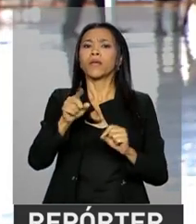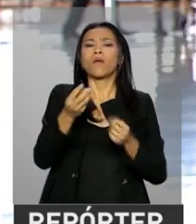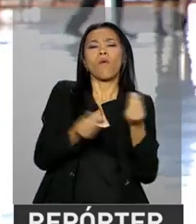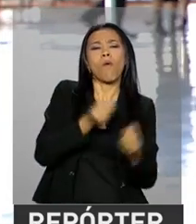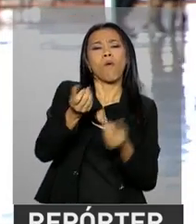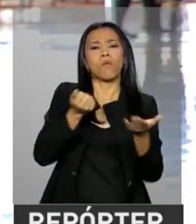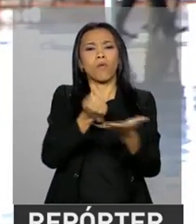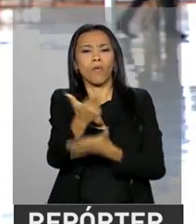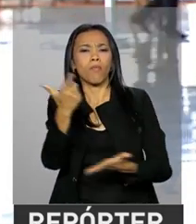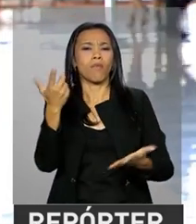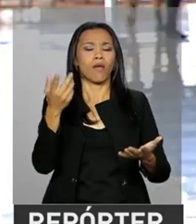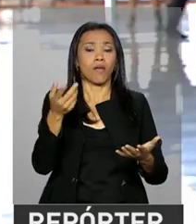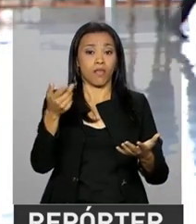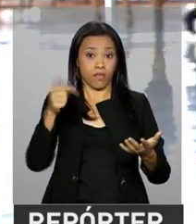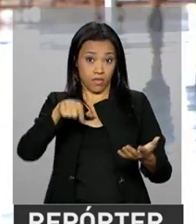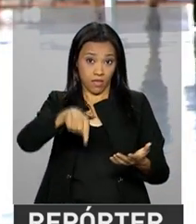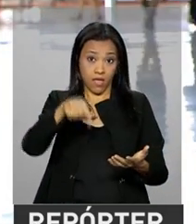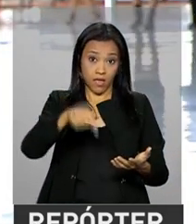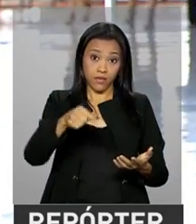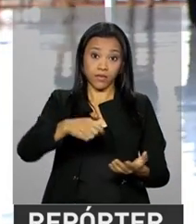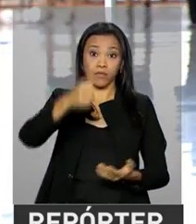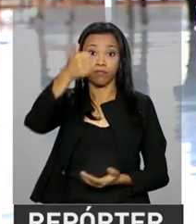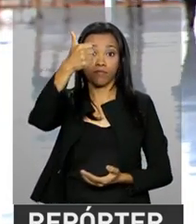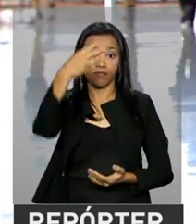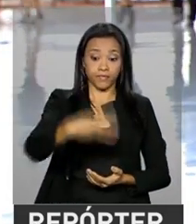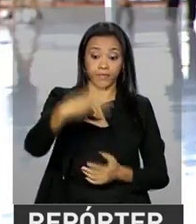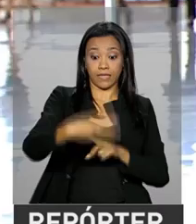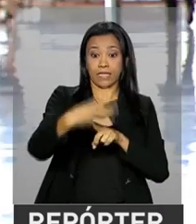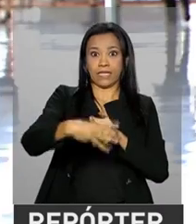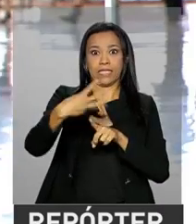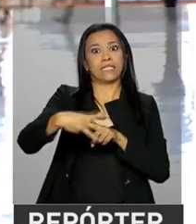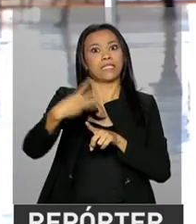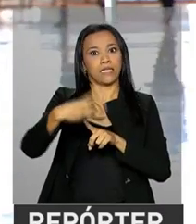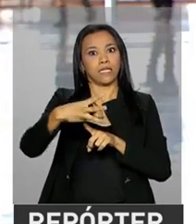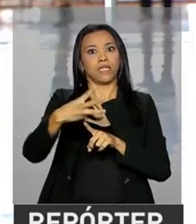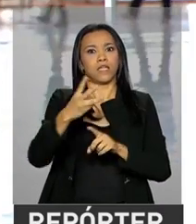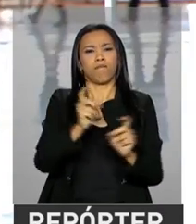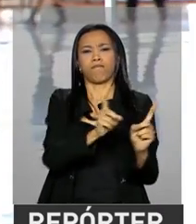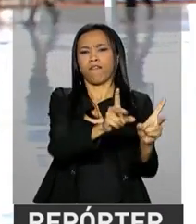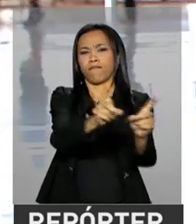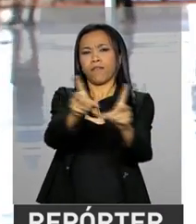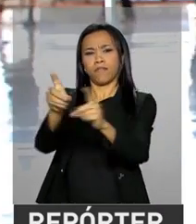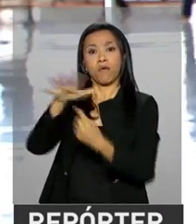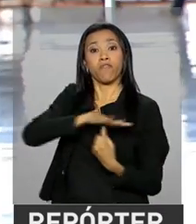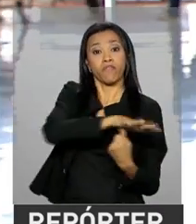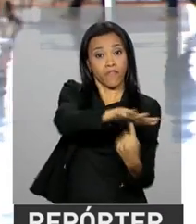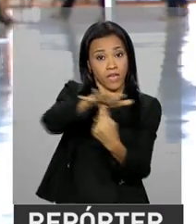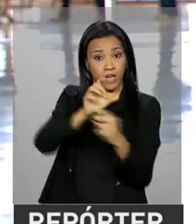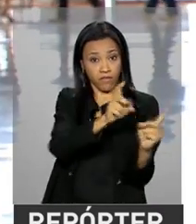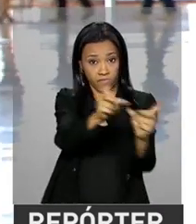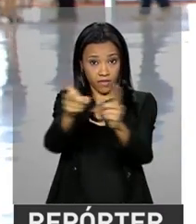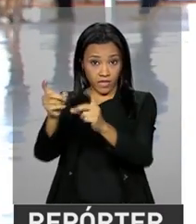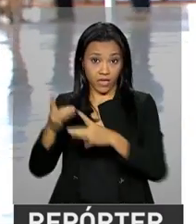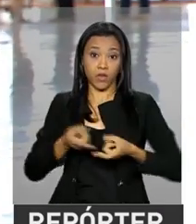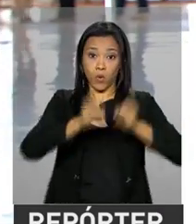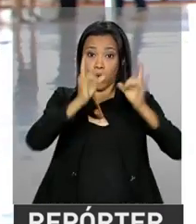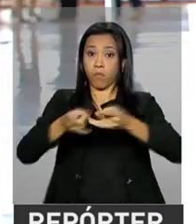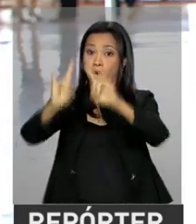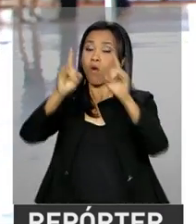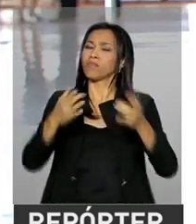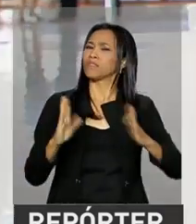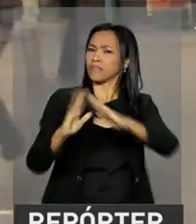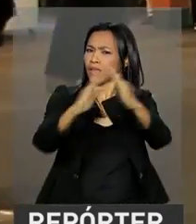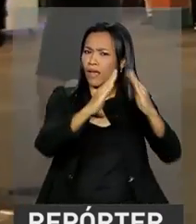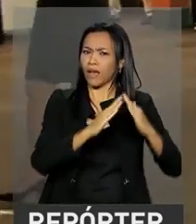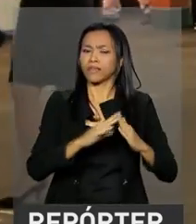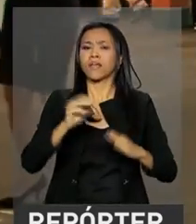imóveis a Caixa oferece nesta 13ª edição do feirão da casa própria 228.000 imóveis em 11 capitais do